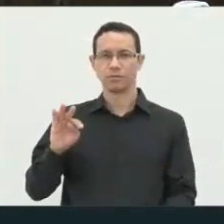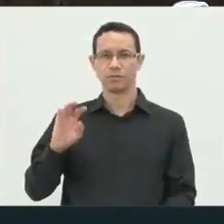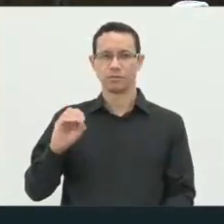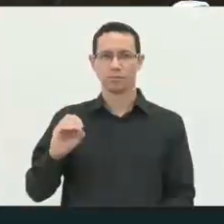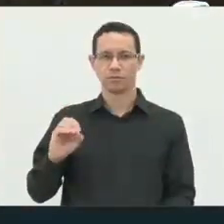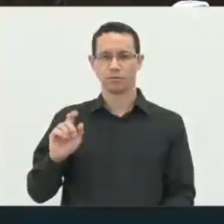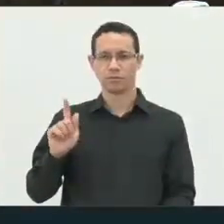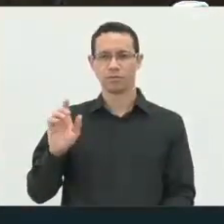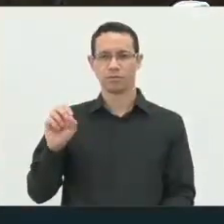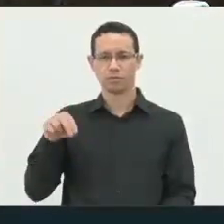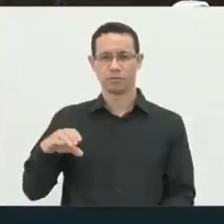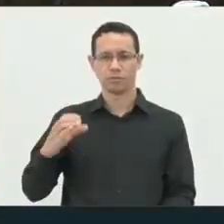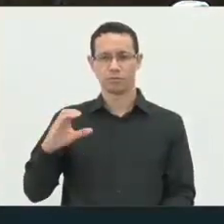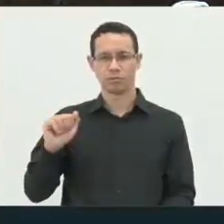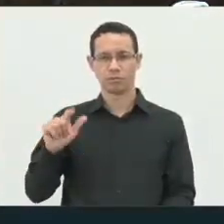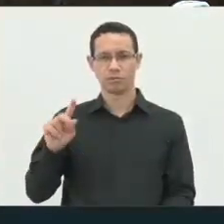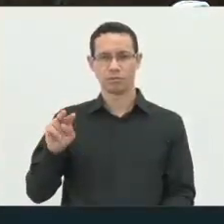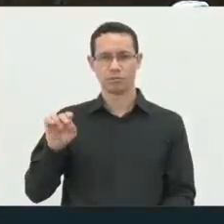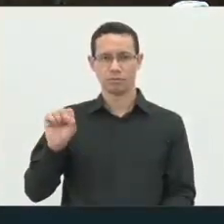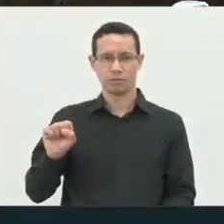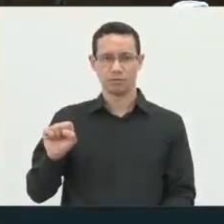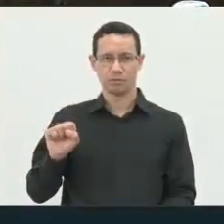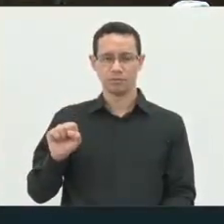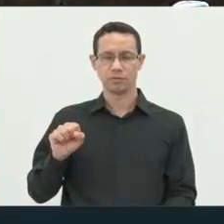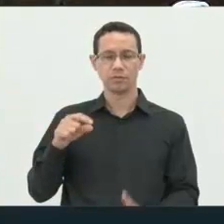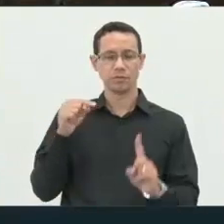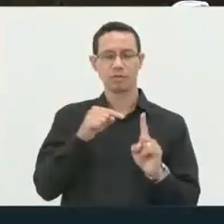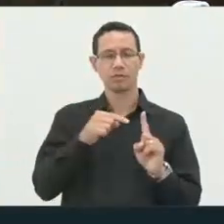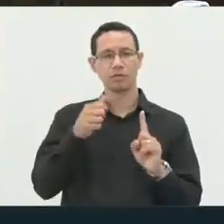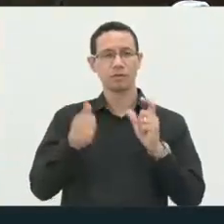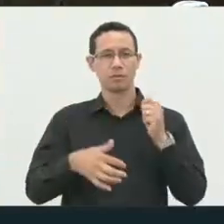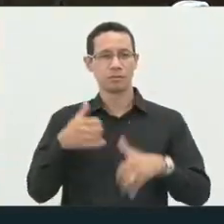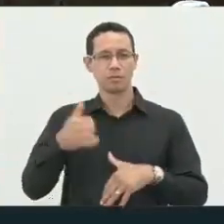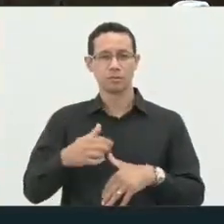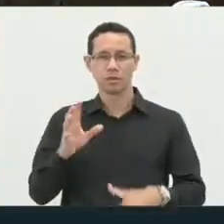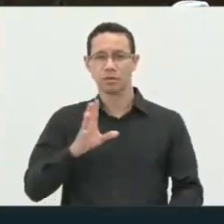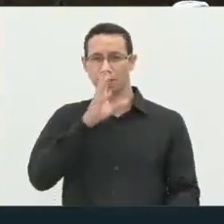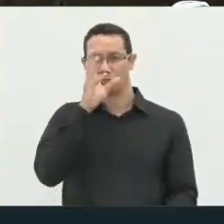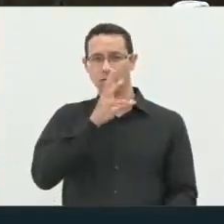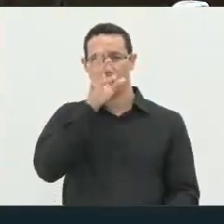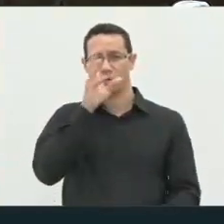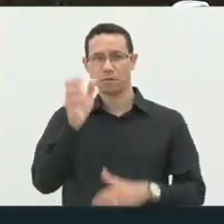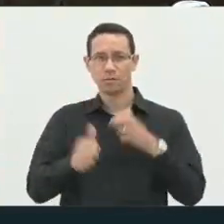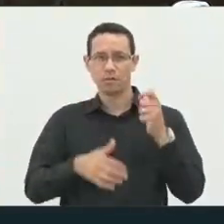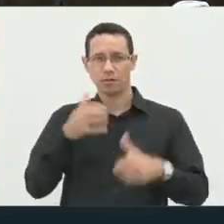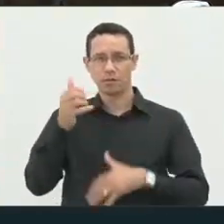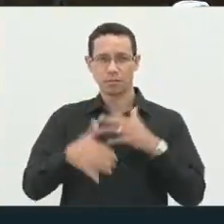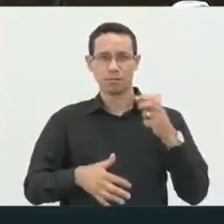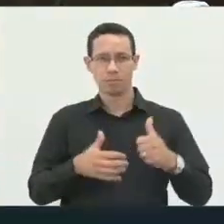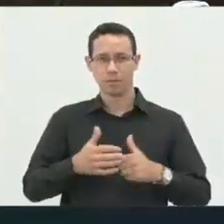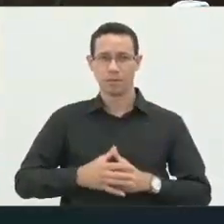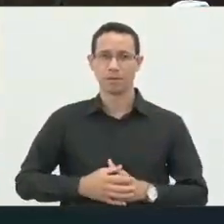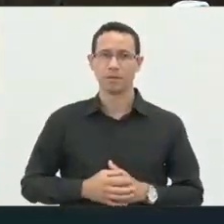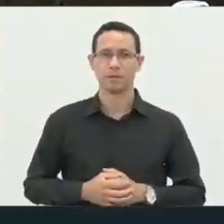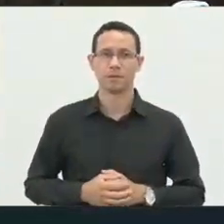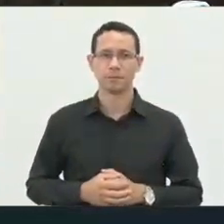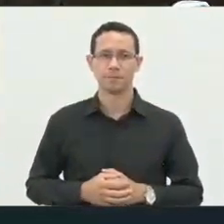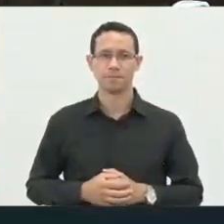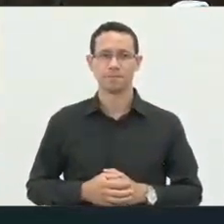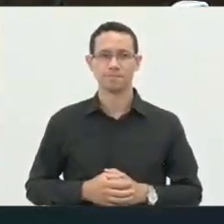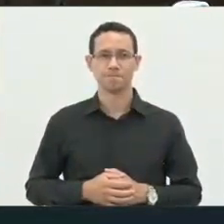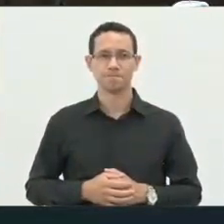foram exagerados e midiáticos considerando que